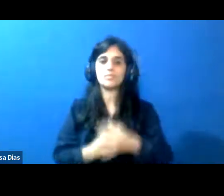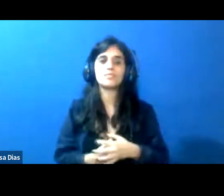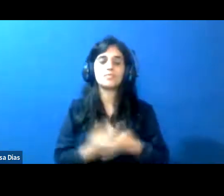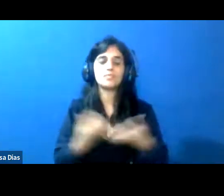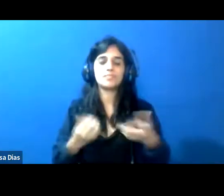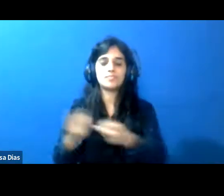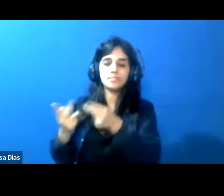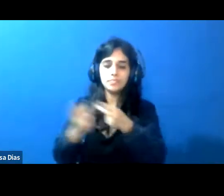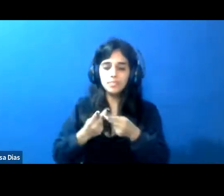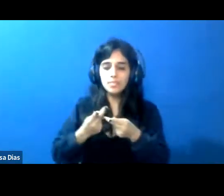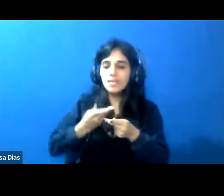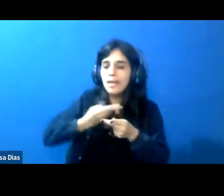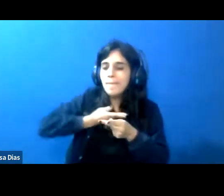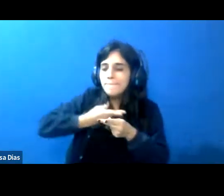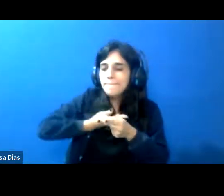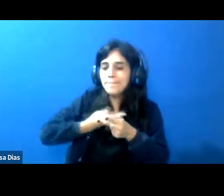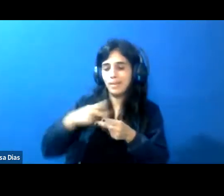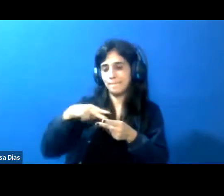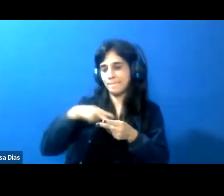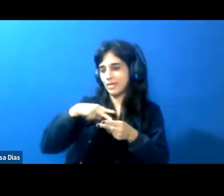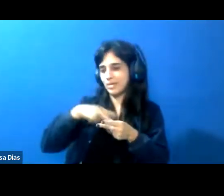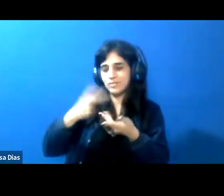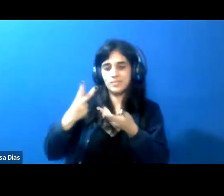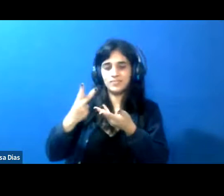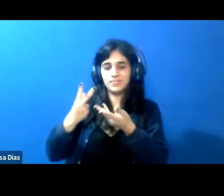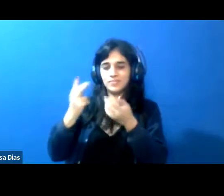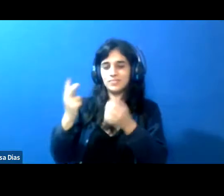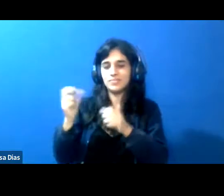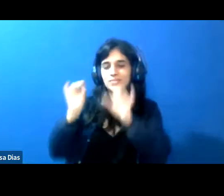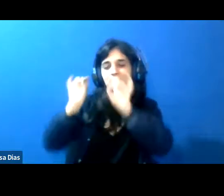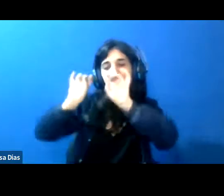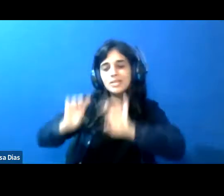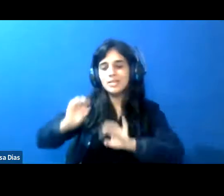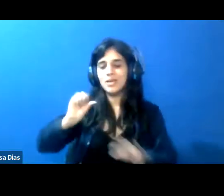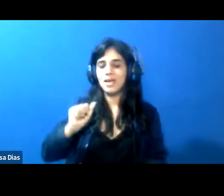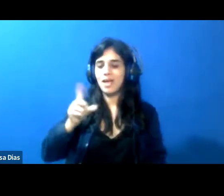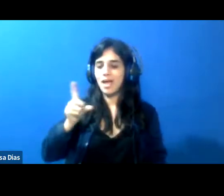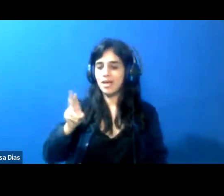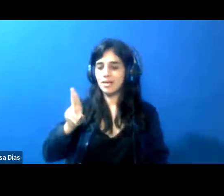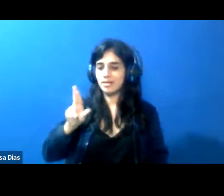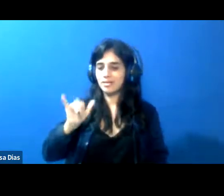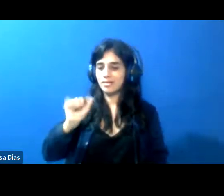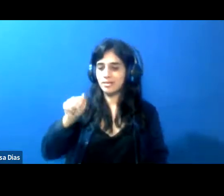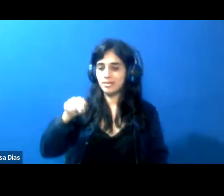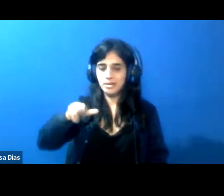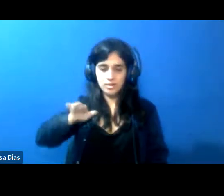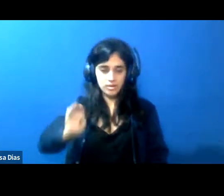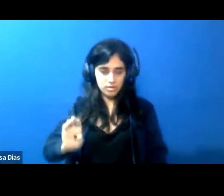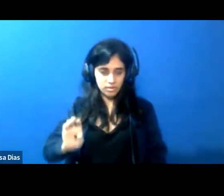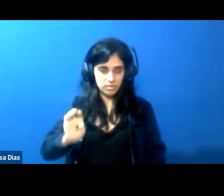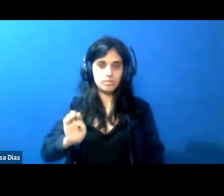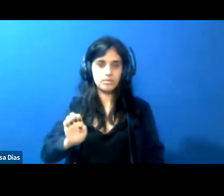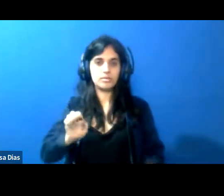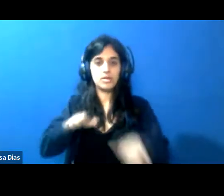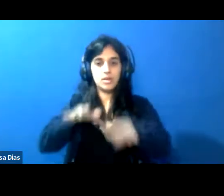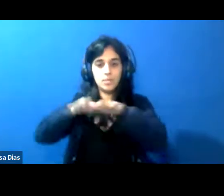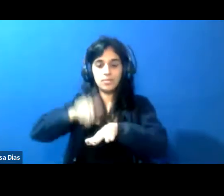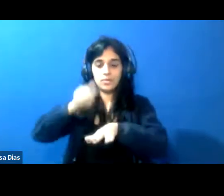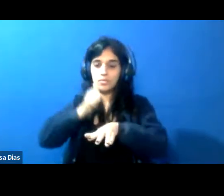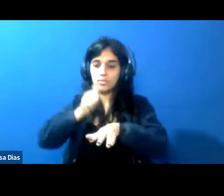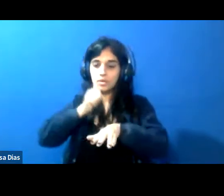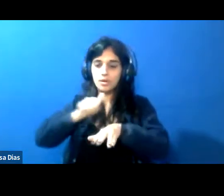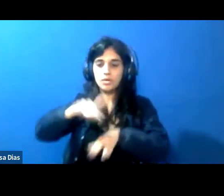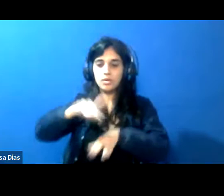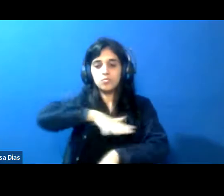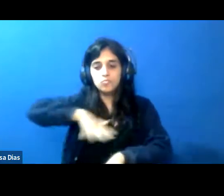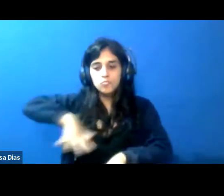uma amiga em particular, assim, né, a Adriane Canã, que é militante do Movimento de Mulheres do Campo. Ela integra a Comissão